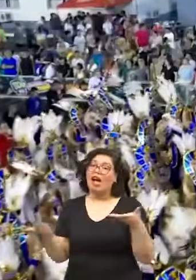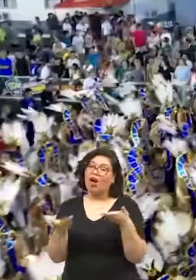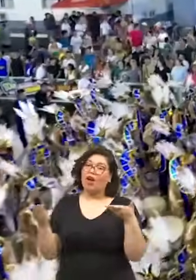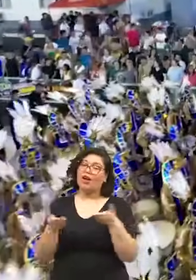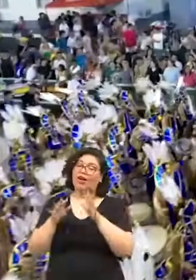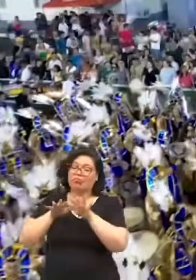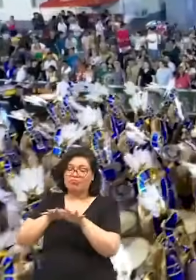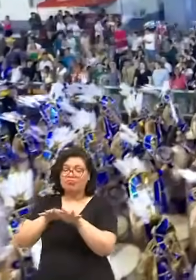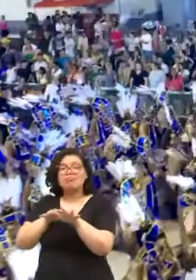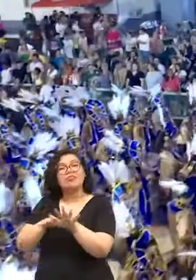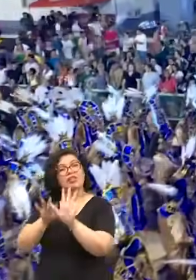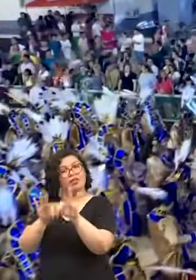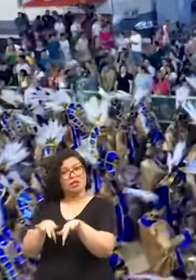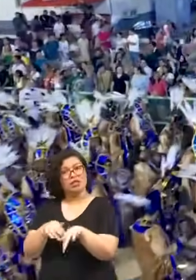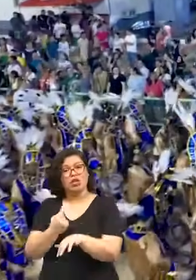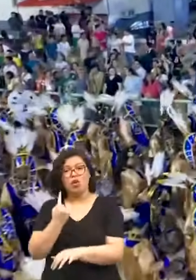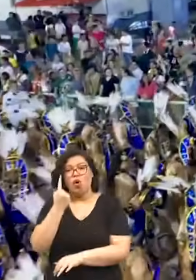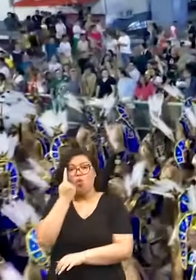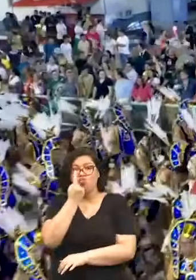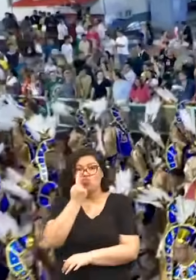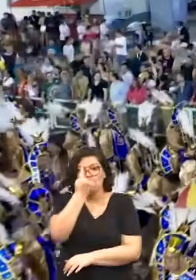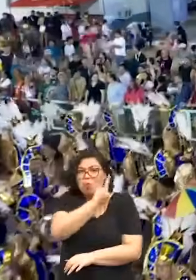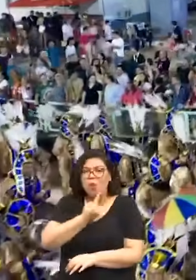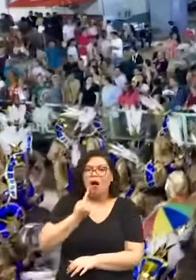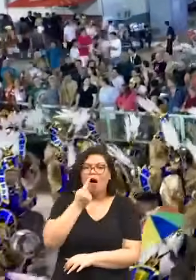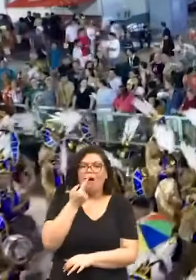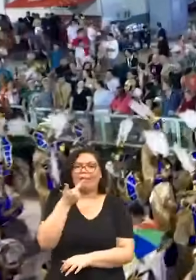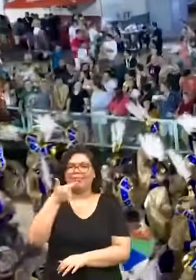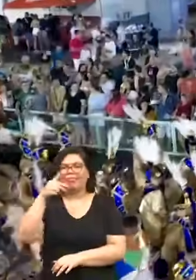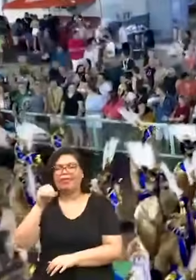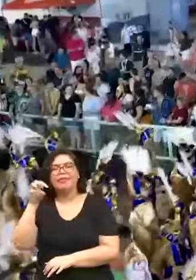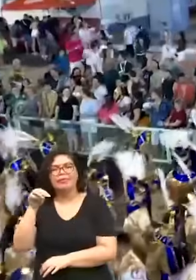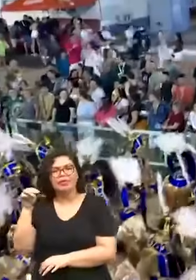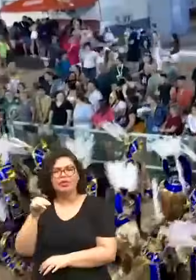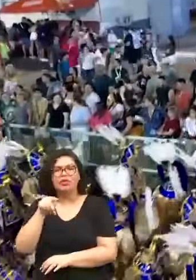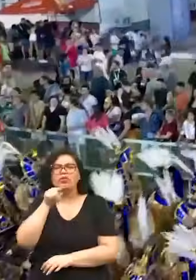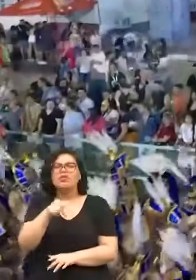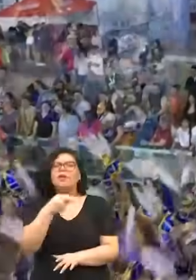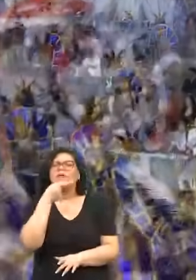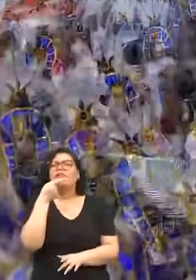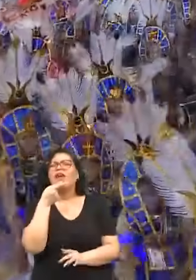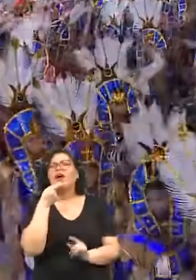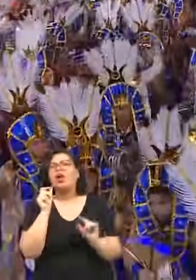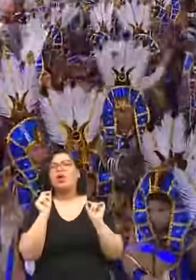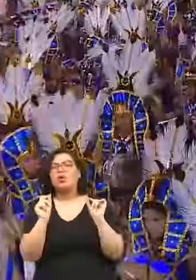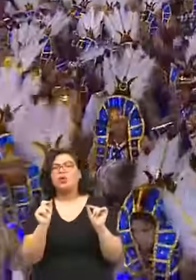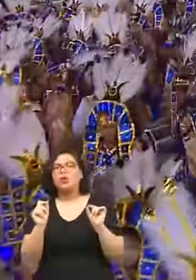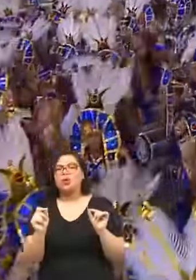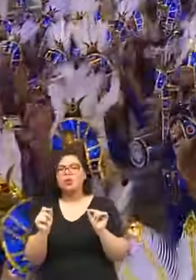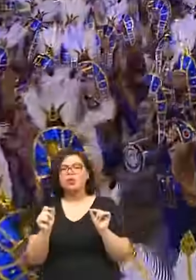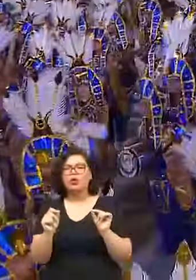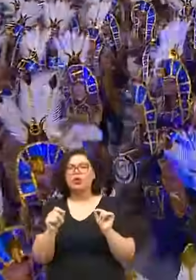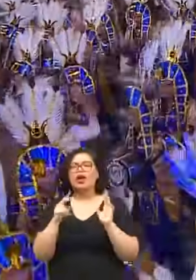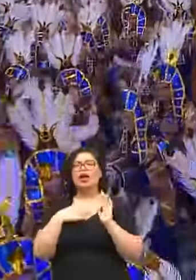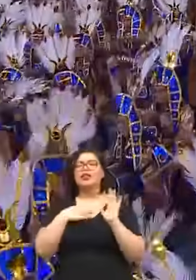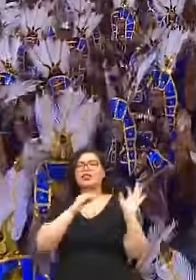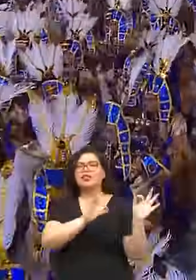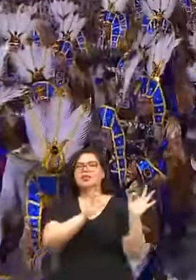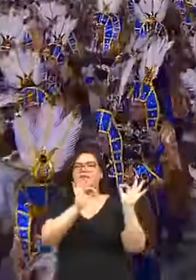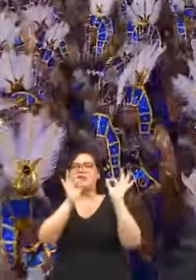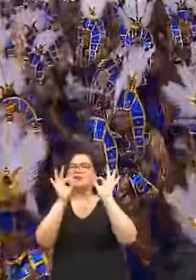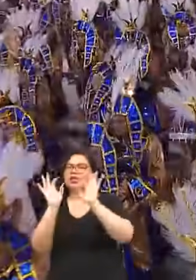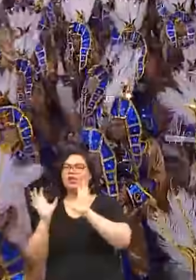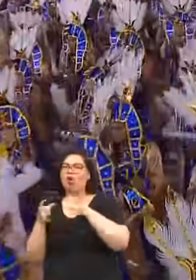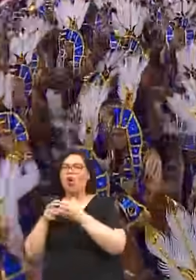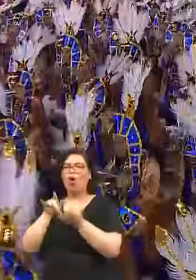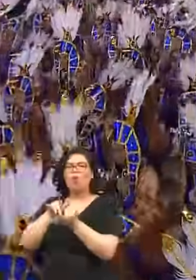desfile, chegando, então, a 1h10 de apresentação. O que, que você já pode antecipar para a gente de acompanhar o desfile da Andanças na noite